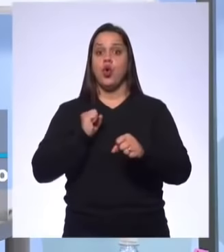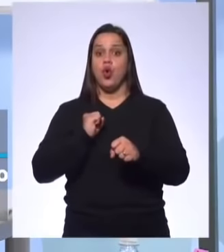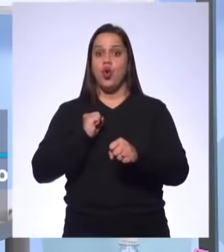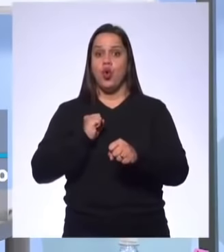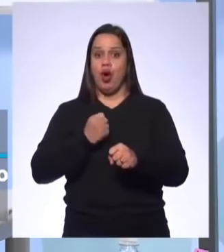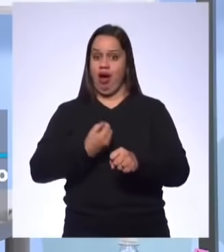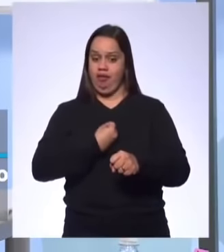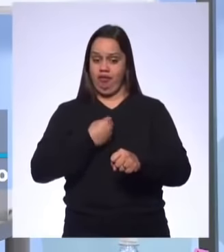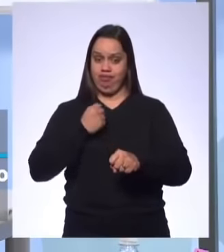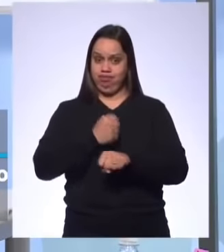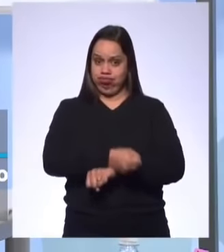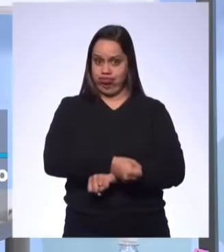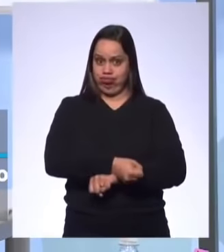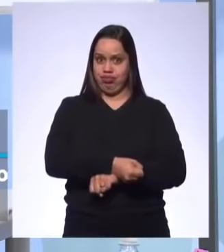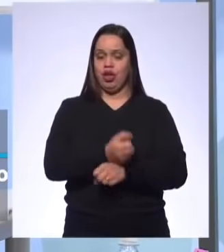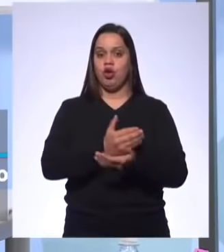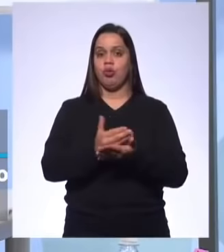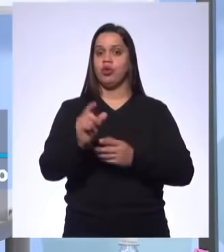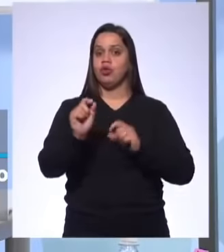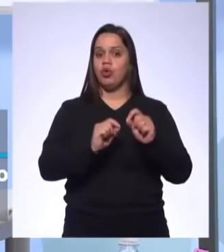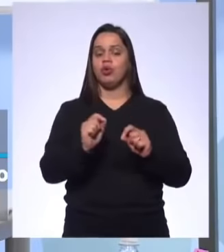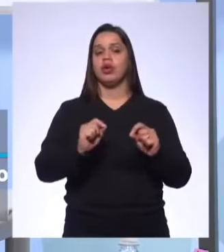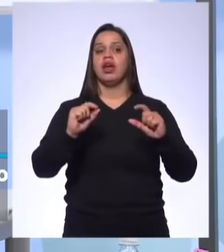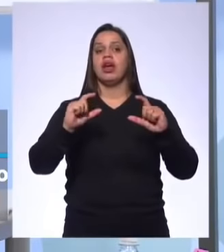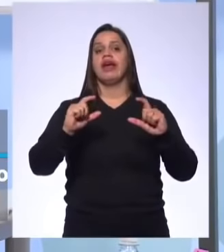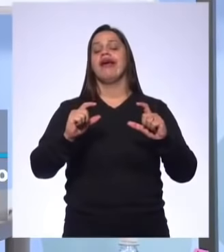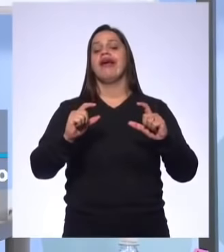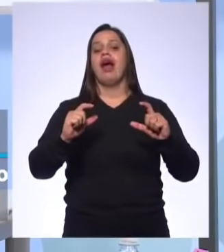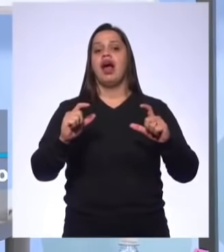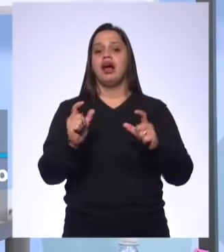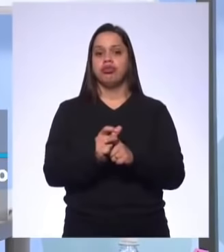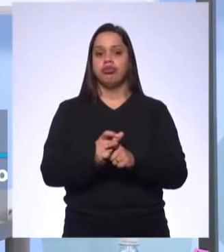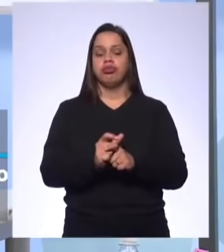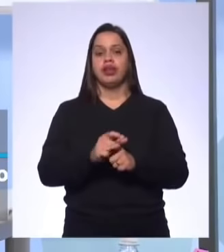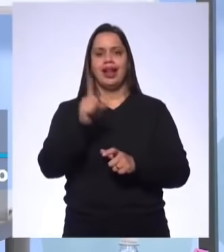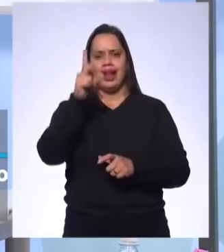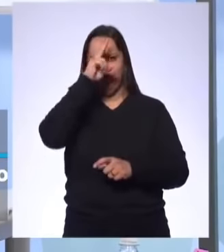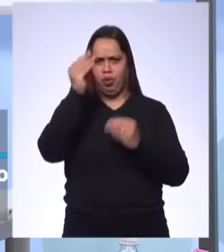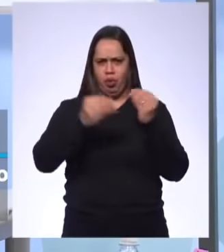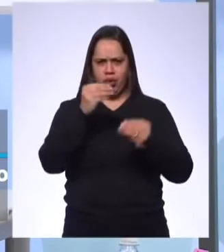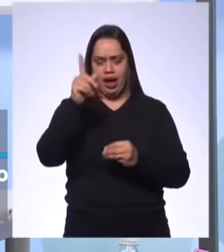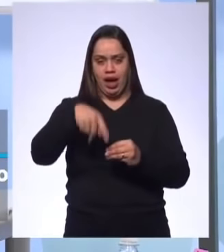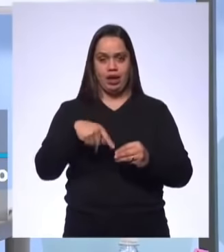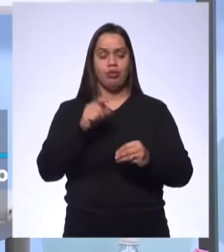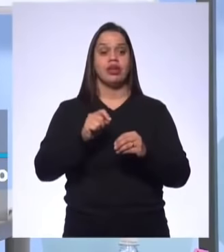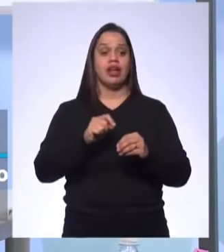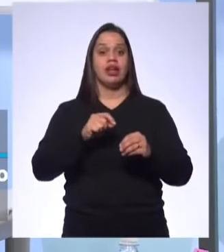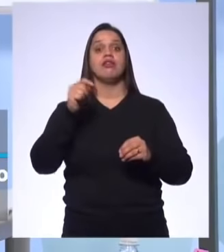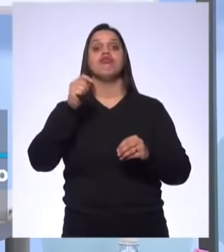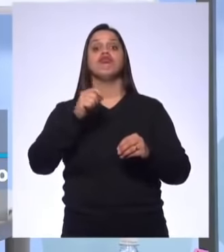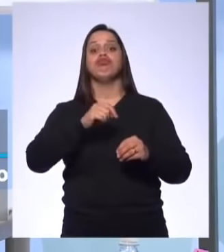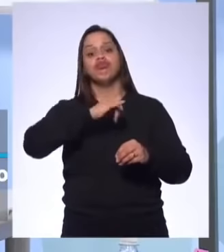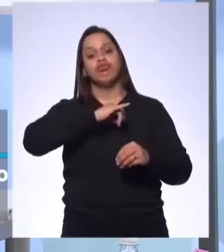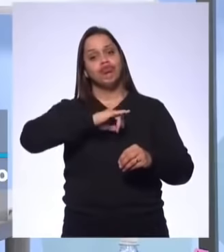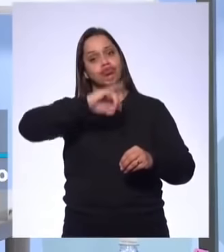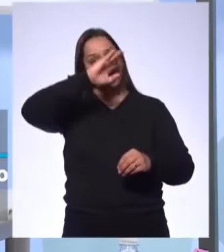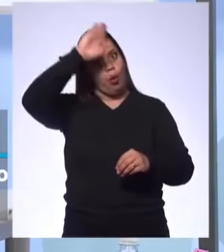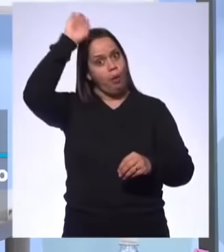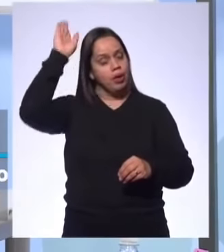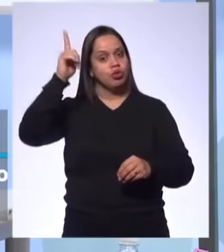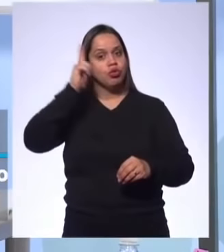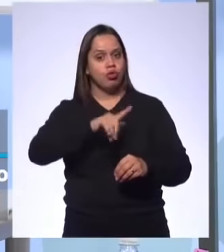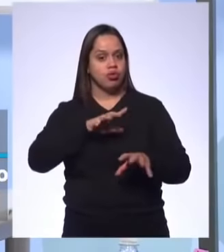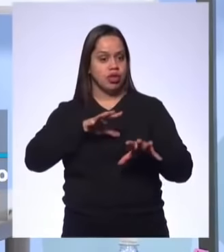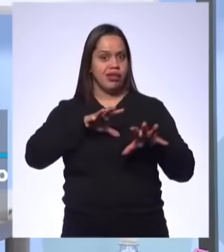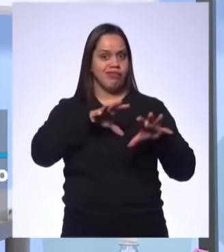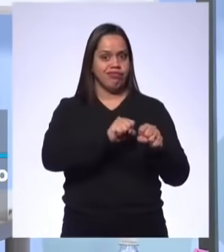cair. Vocês lembram o que é o escravismo? É quando o Império Romano ele tomava terras e ali ele conseguia alguns